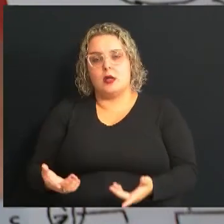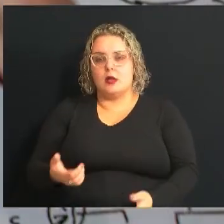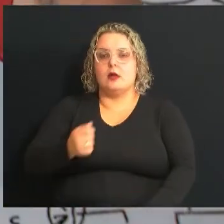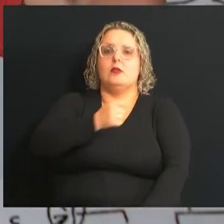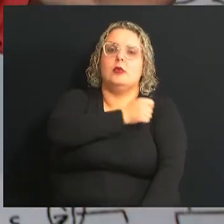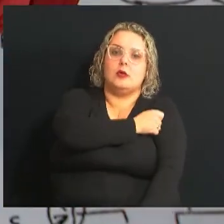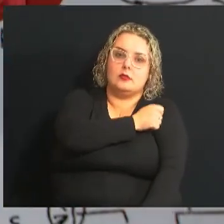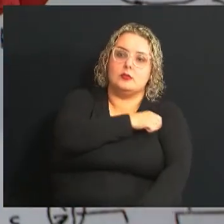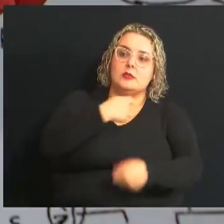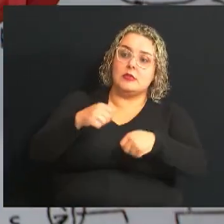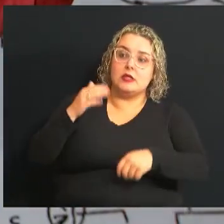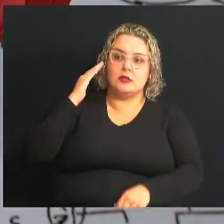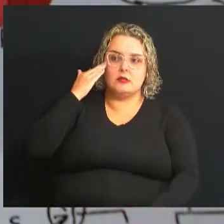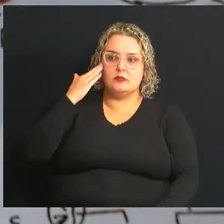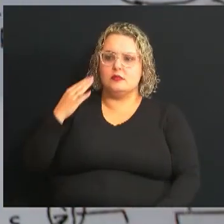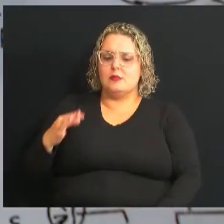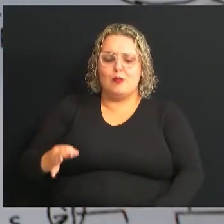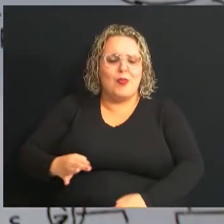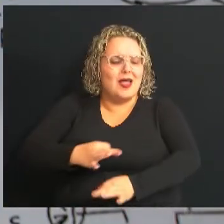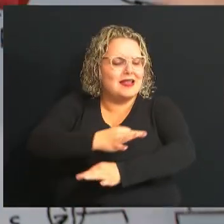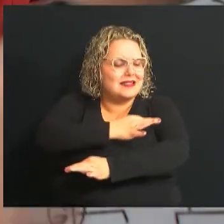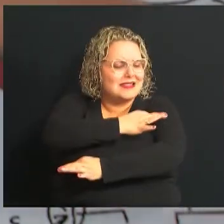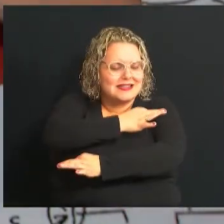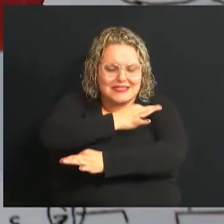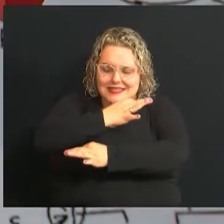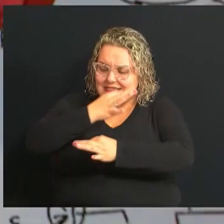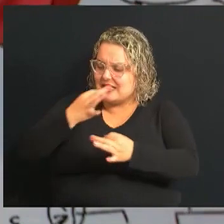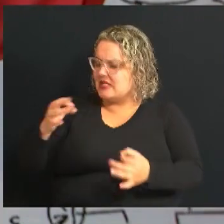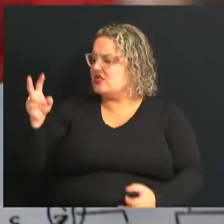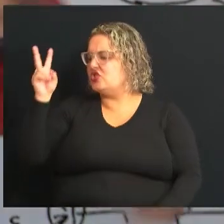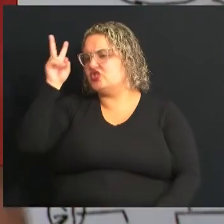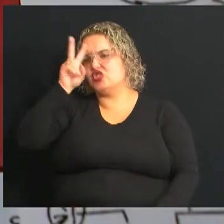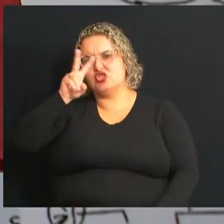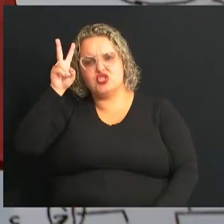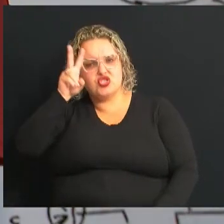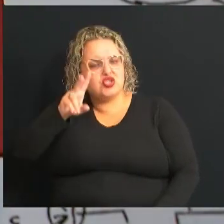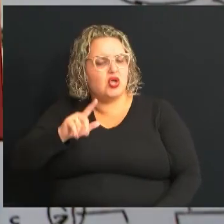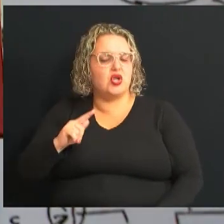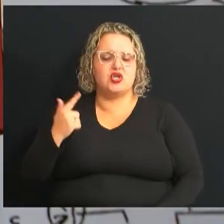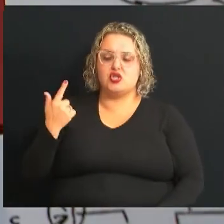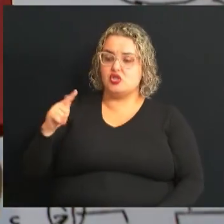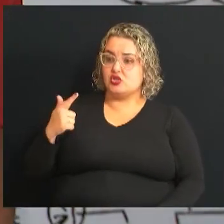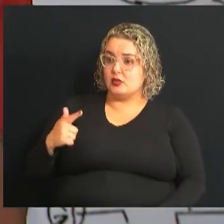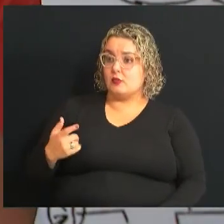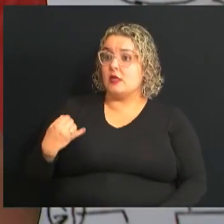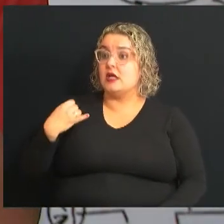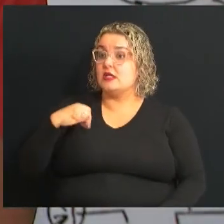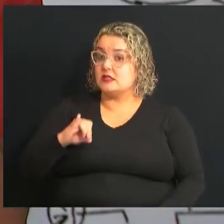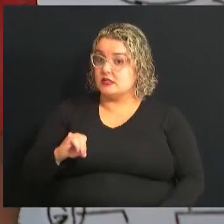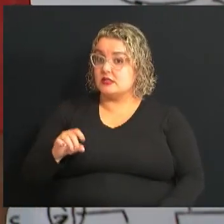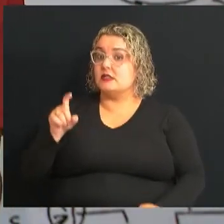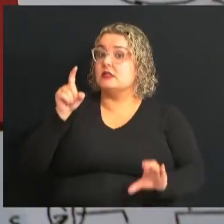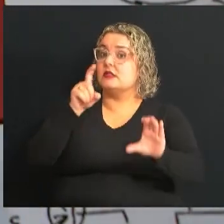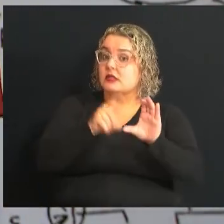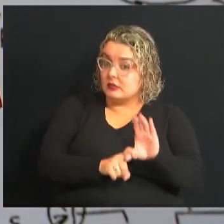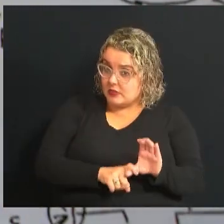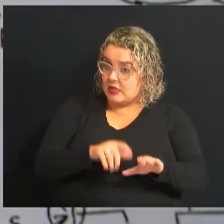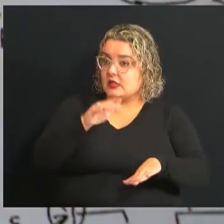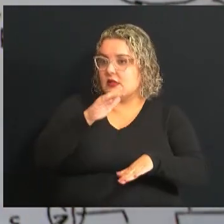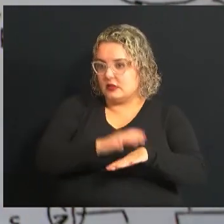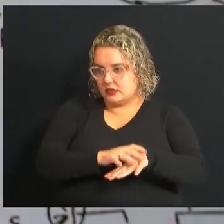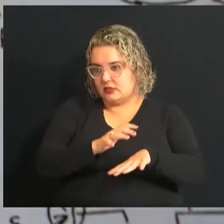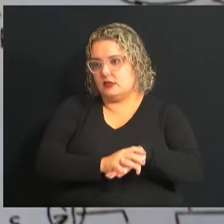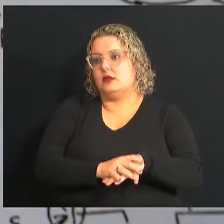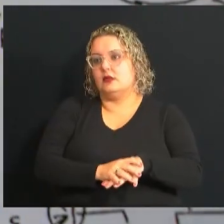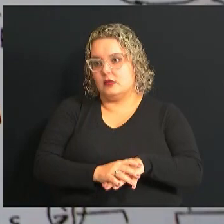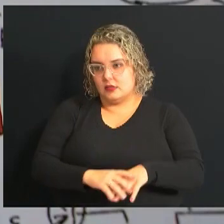ele pode ser excelente lá em história, em geografia, mas se ele vai depender da matemática, ele precisa ser